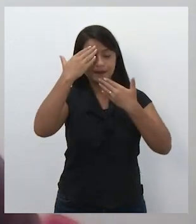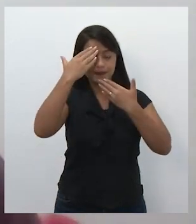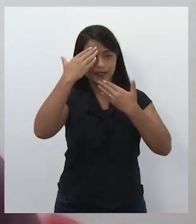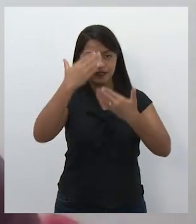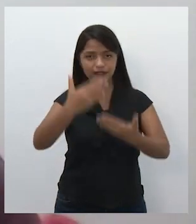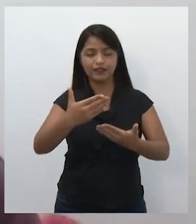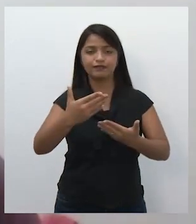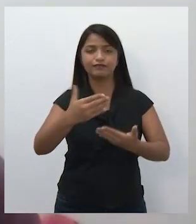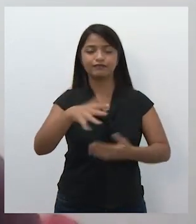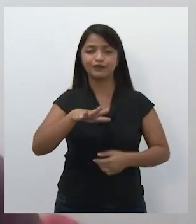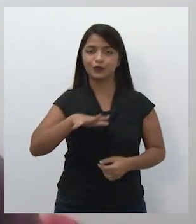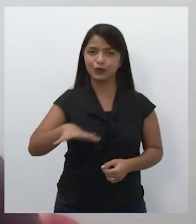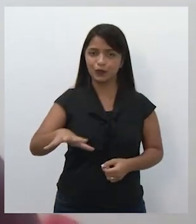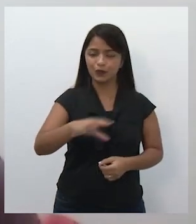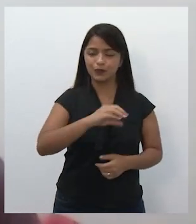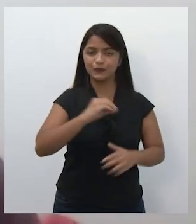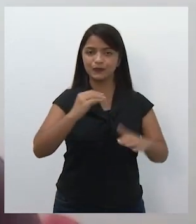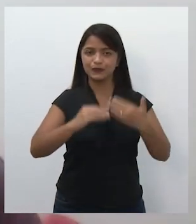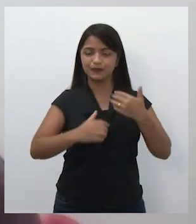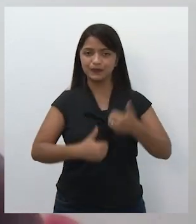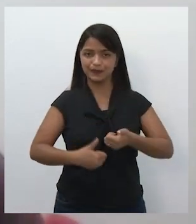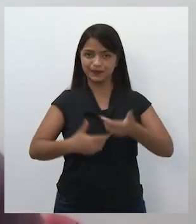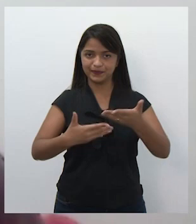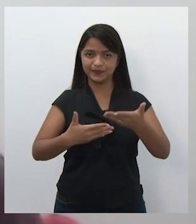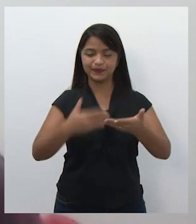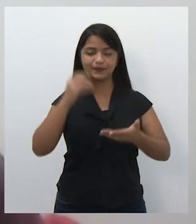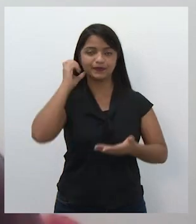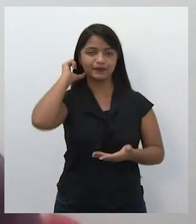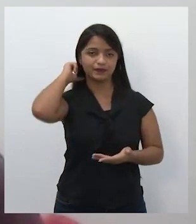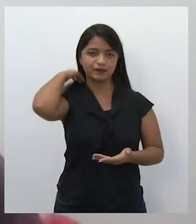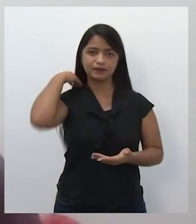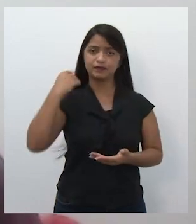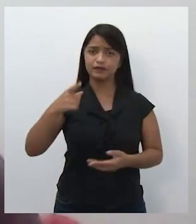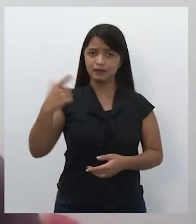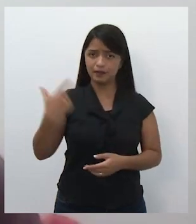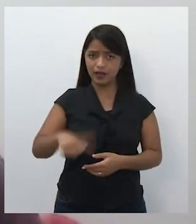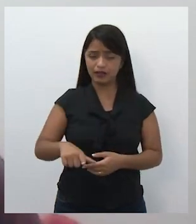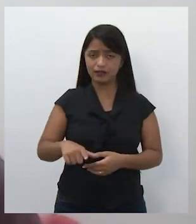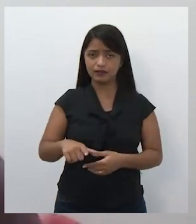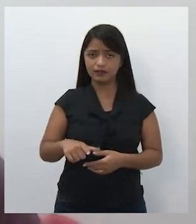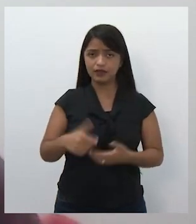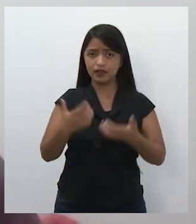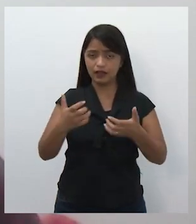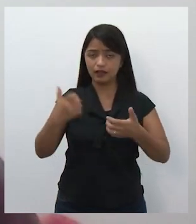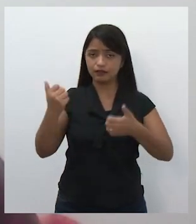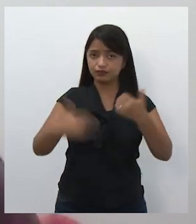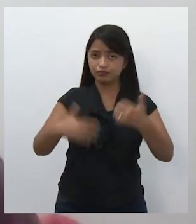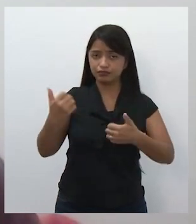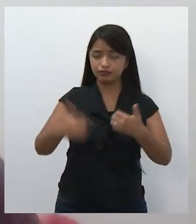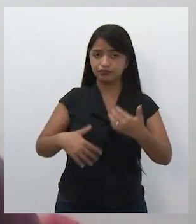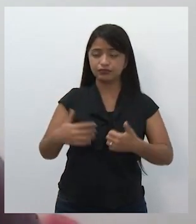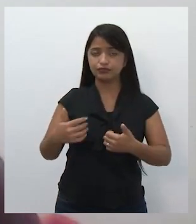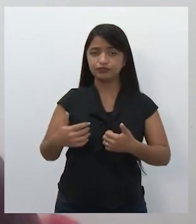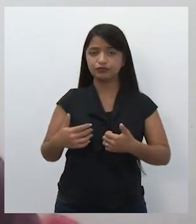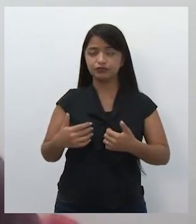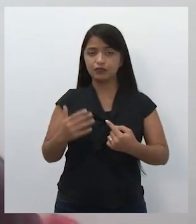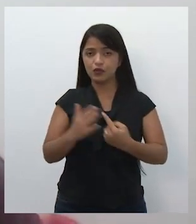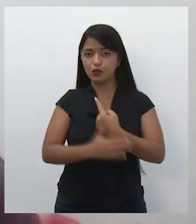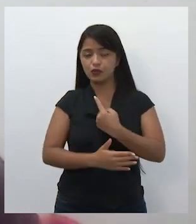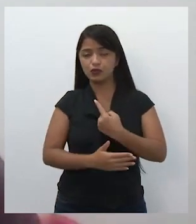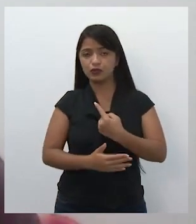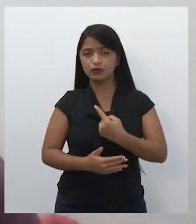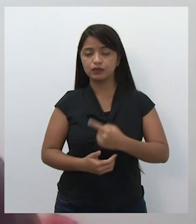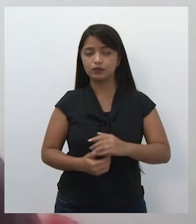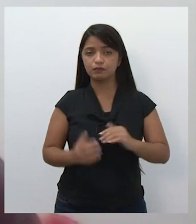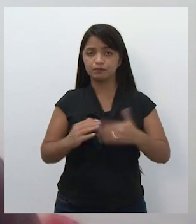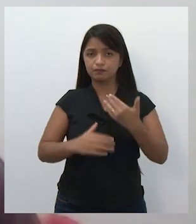né, todo mundo que está interagindo aqui. Evânia, você tem mais alguma questão que você queira colocar, que o pessoal trouxe aqui para a gente